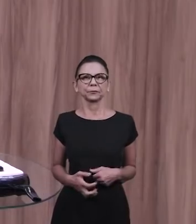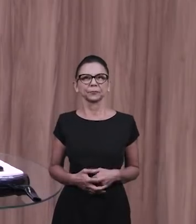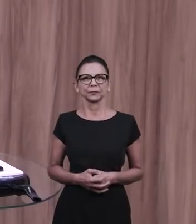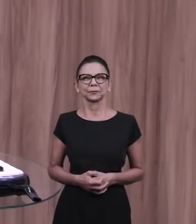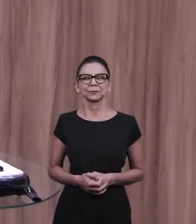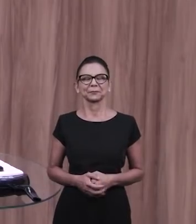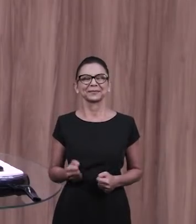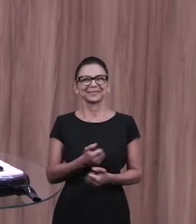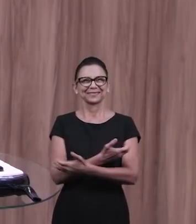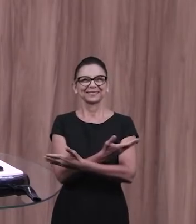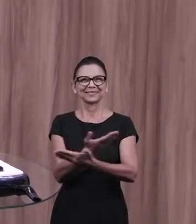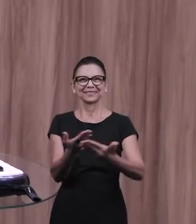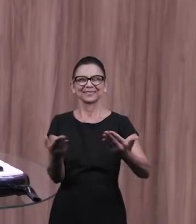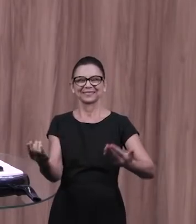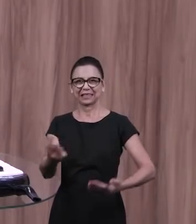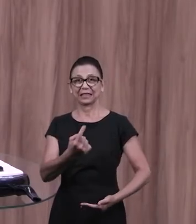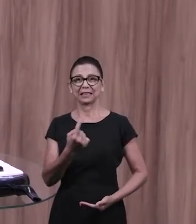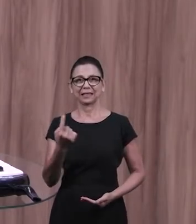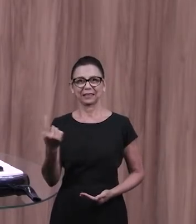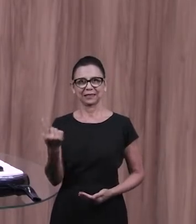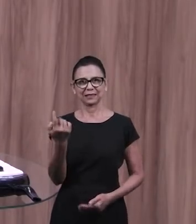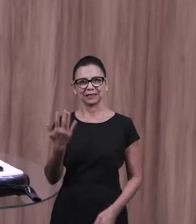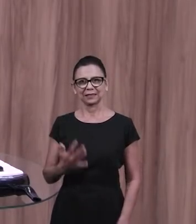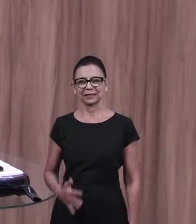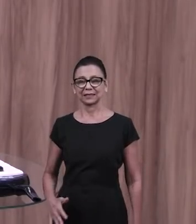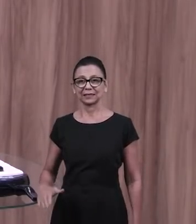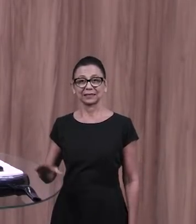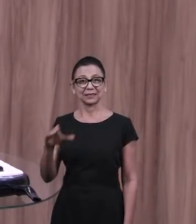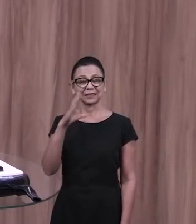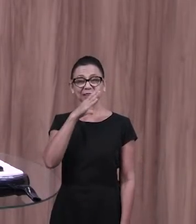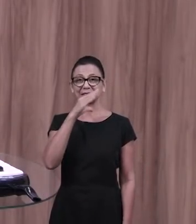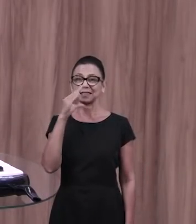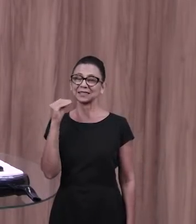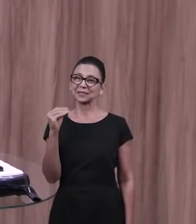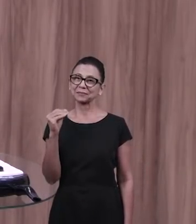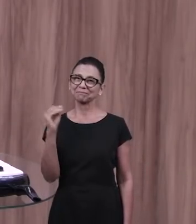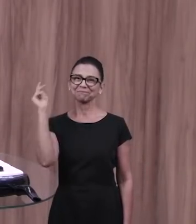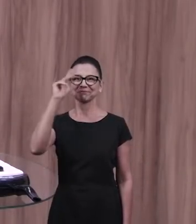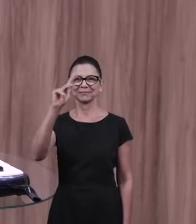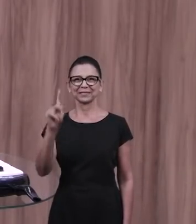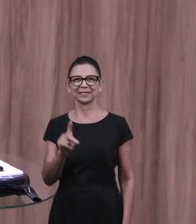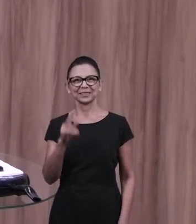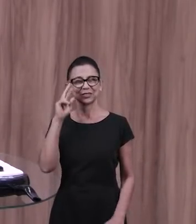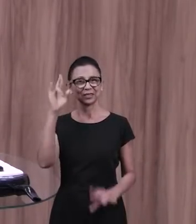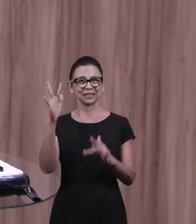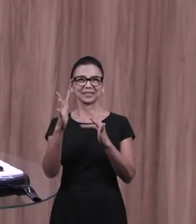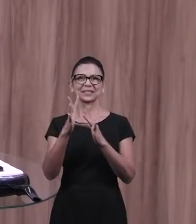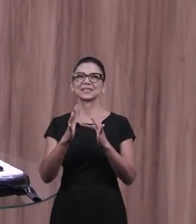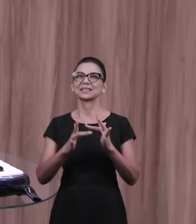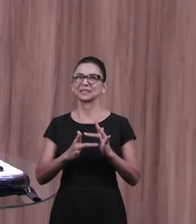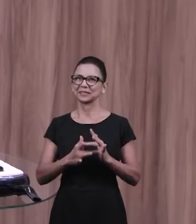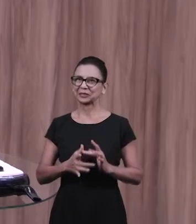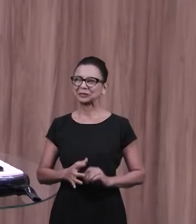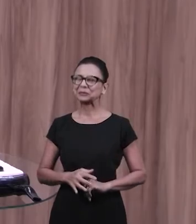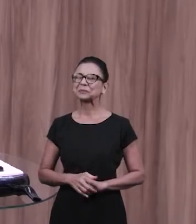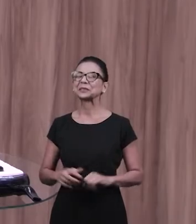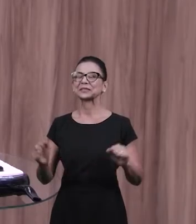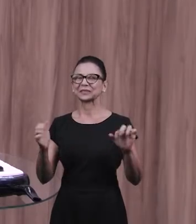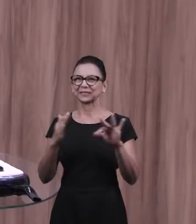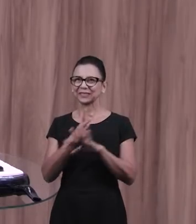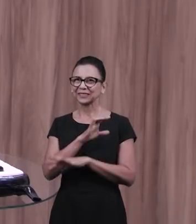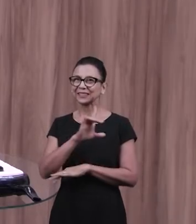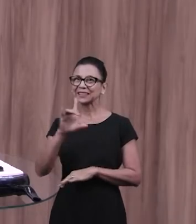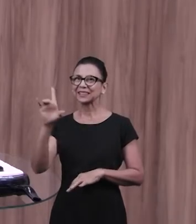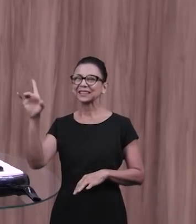Quero cumprimentar a todos, as crianças, intermediários e adolescentes, com a paz do Senhor Jesus. Glória a Deus